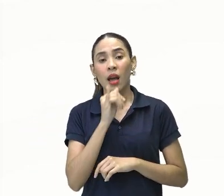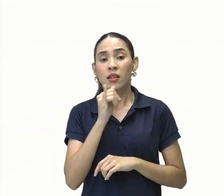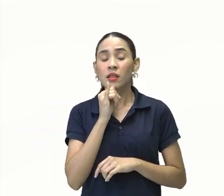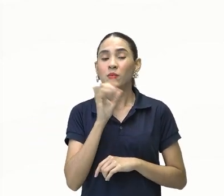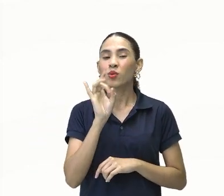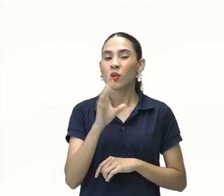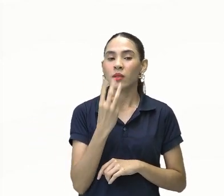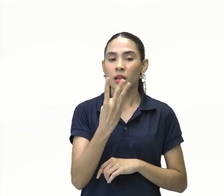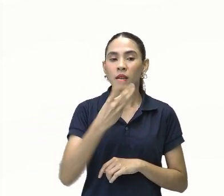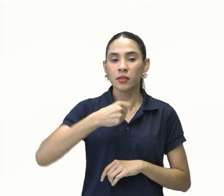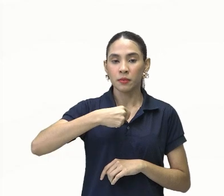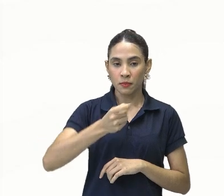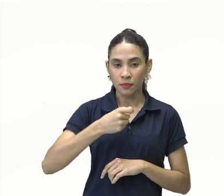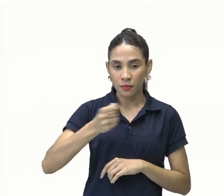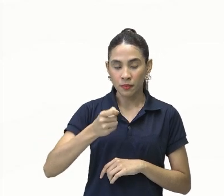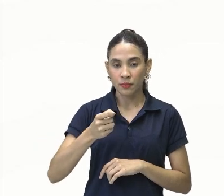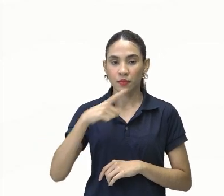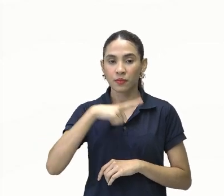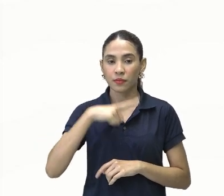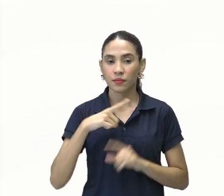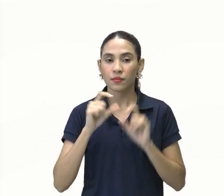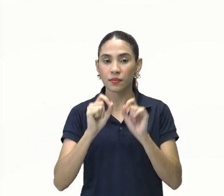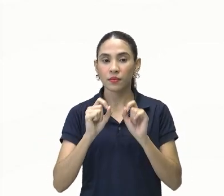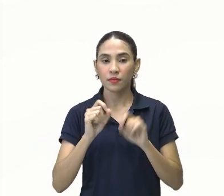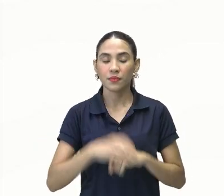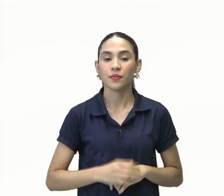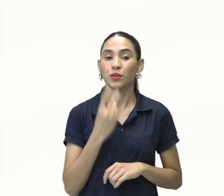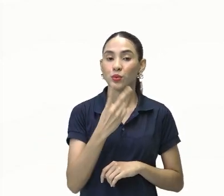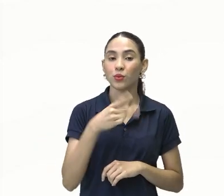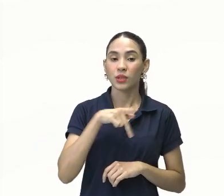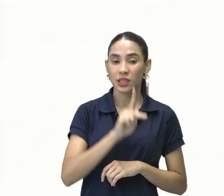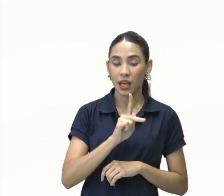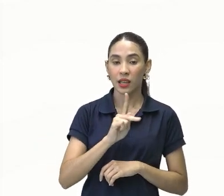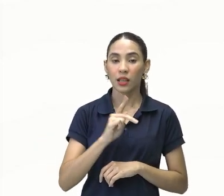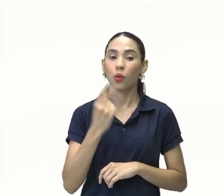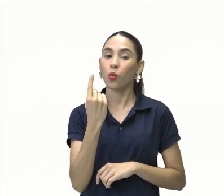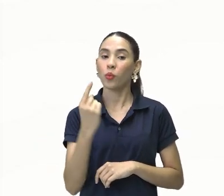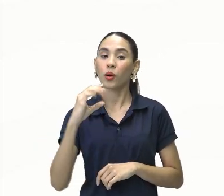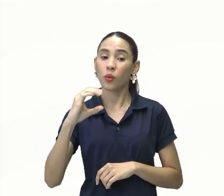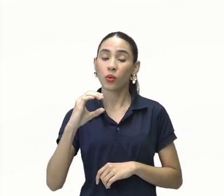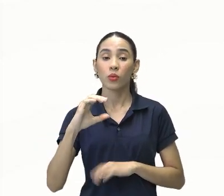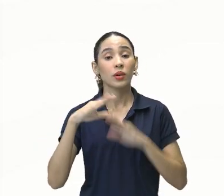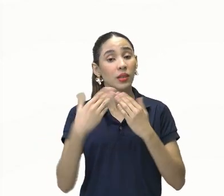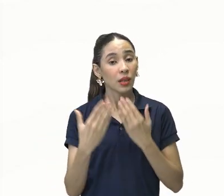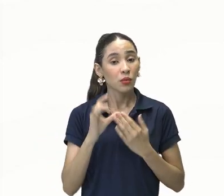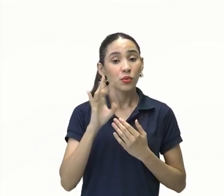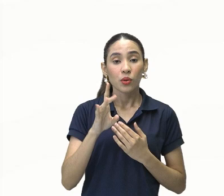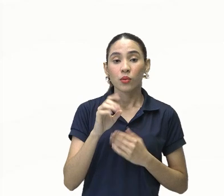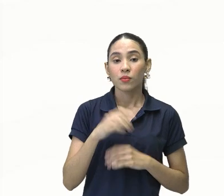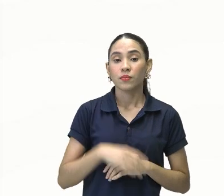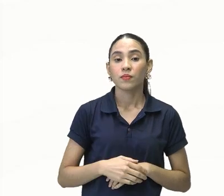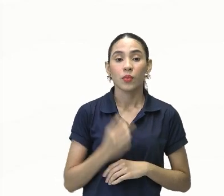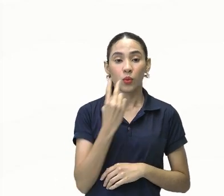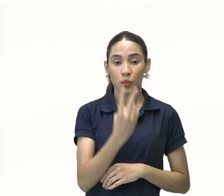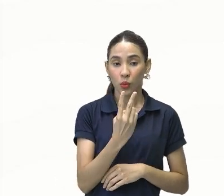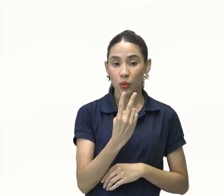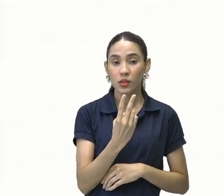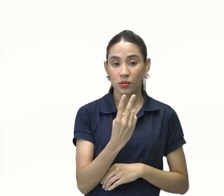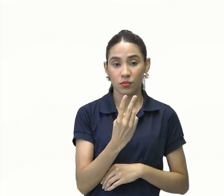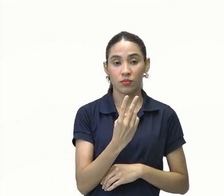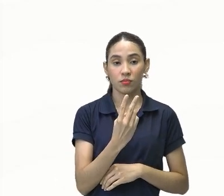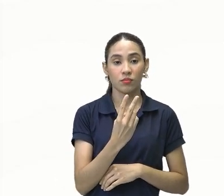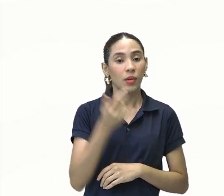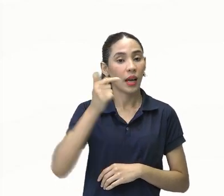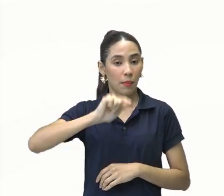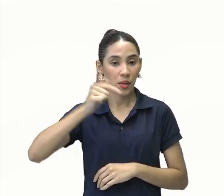só 3 lançamentos e tivesse que ter 2 caras e uma coroa, então eu só ia ter 2 elementos